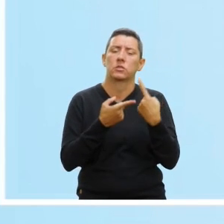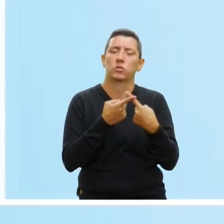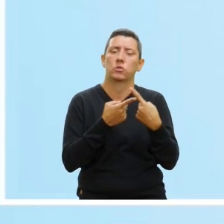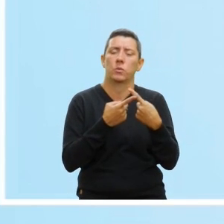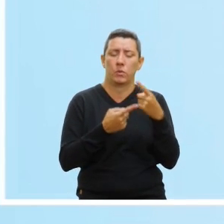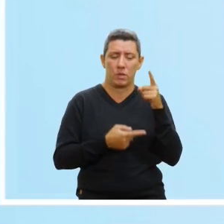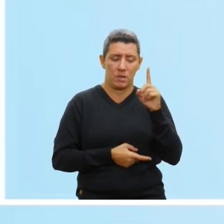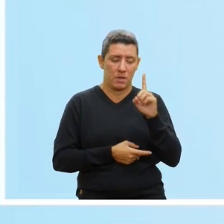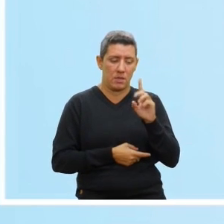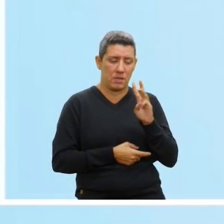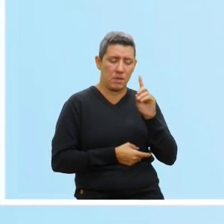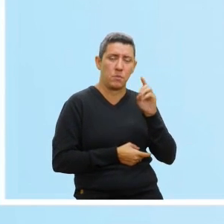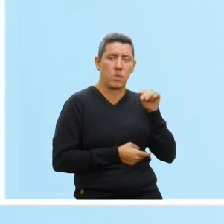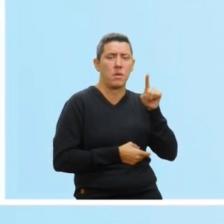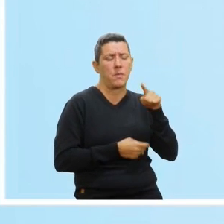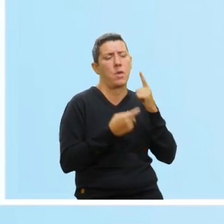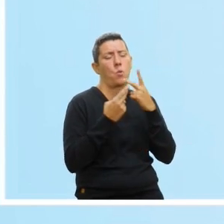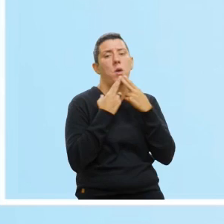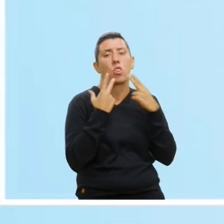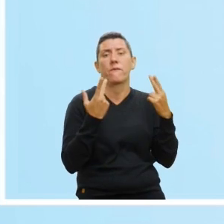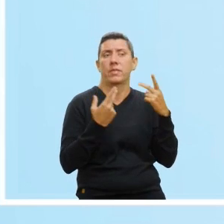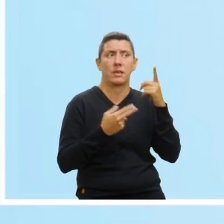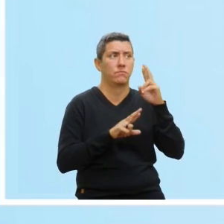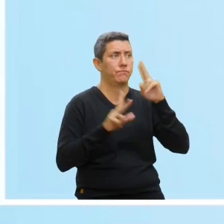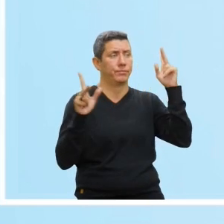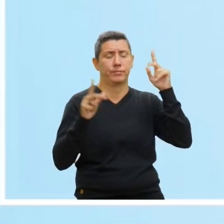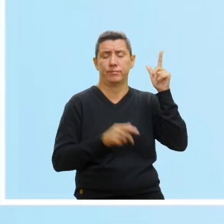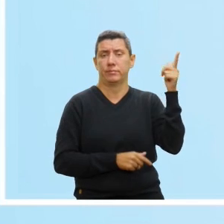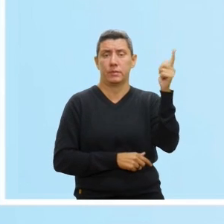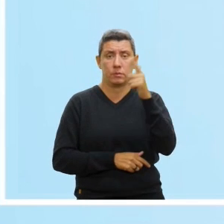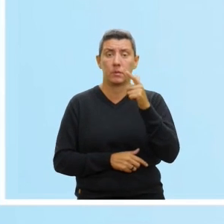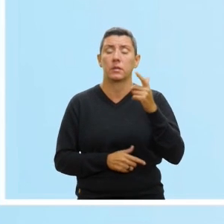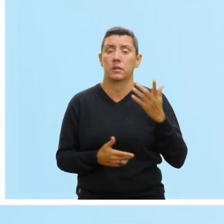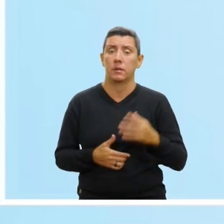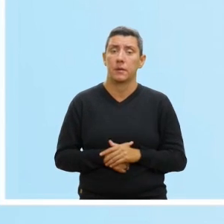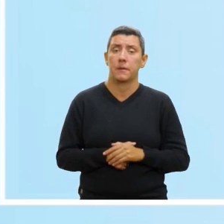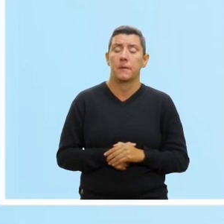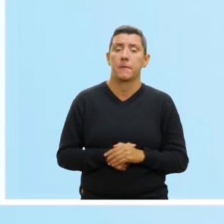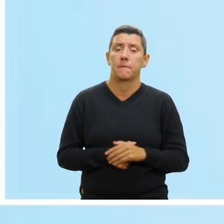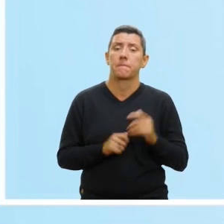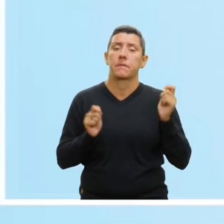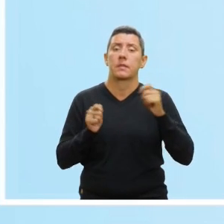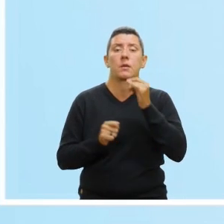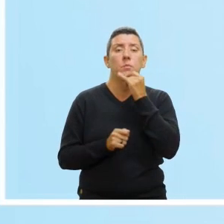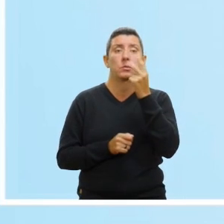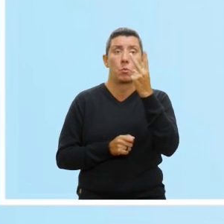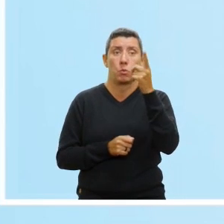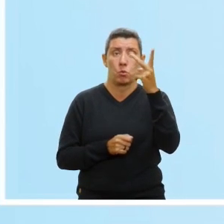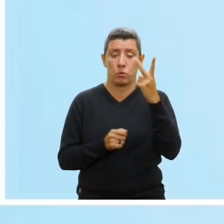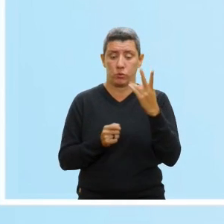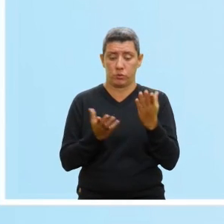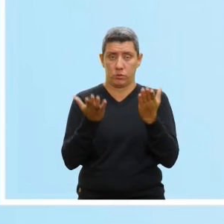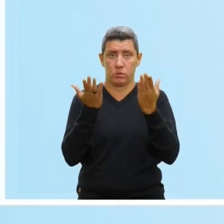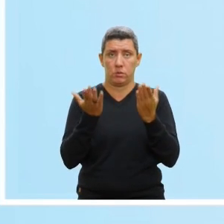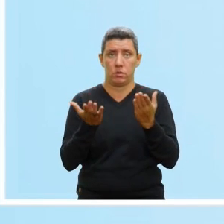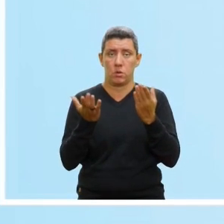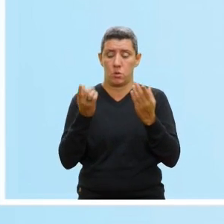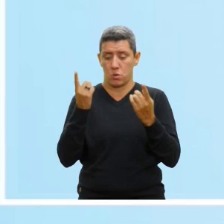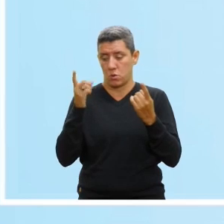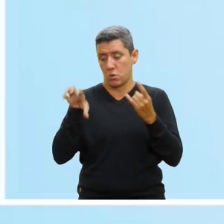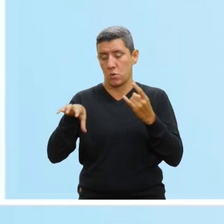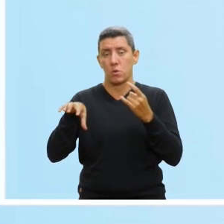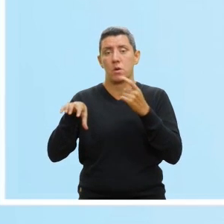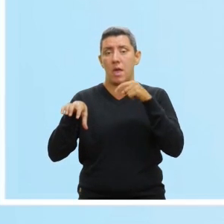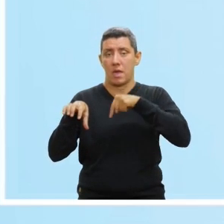DWDM isso aqui é uma novidade e muito legal. Você consegue colocar 2 equipamentos desse, por exemplo, um aqui, um lá em